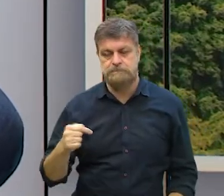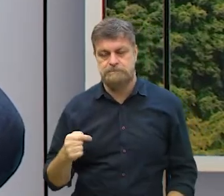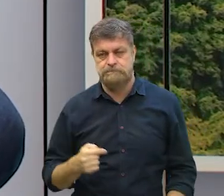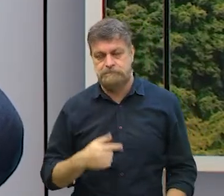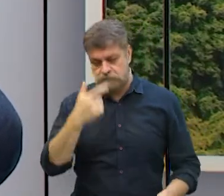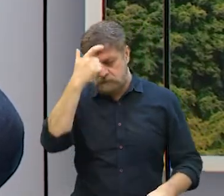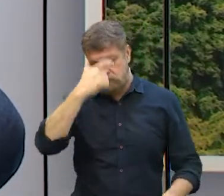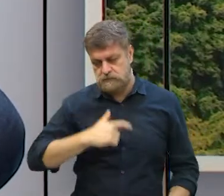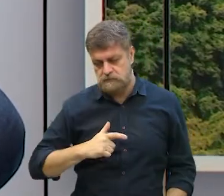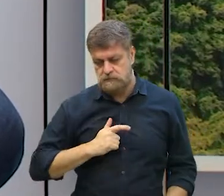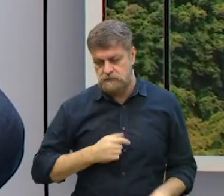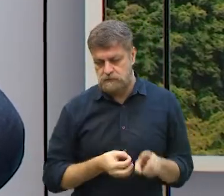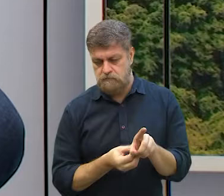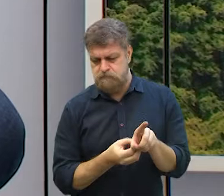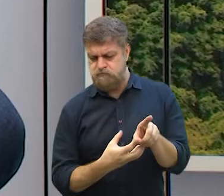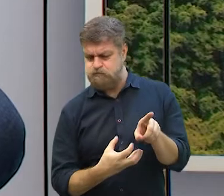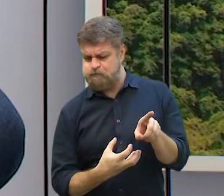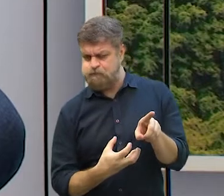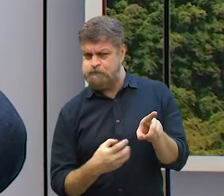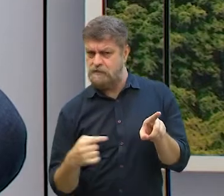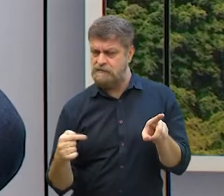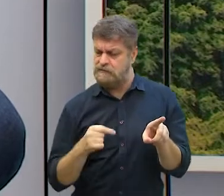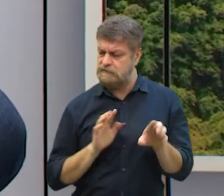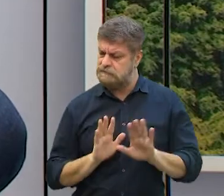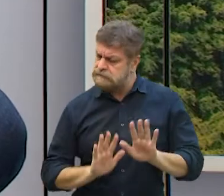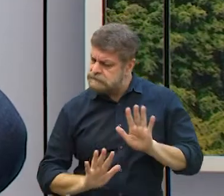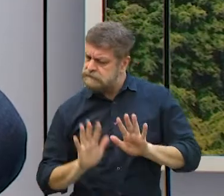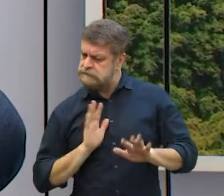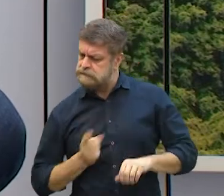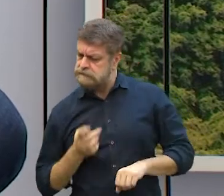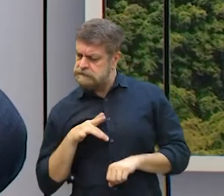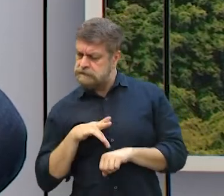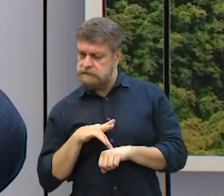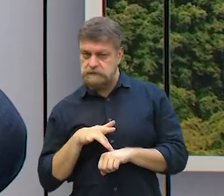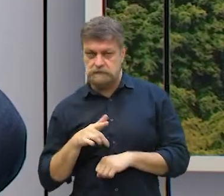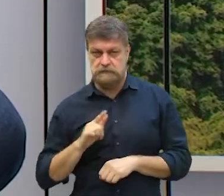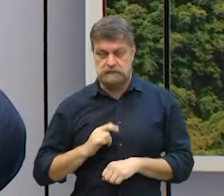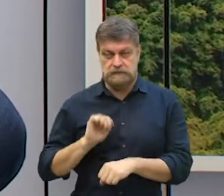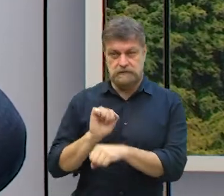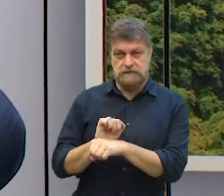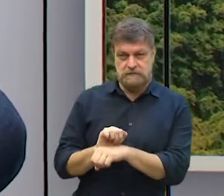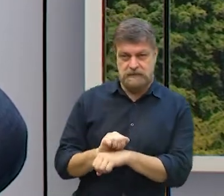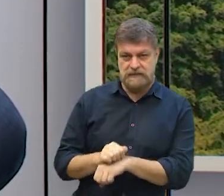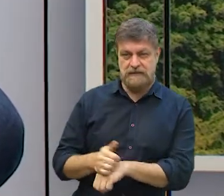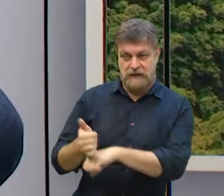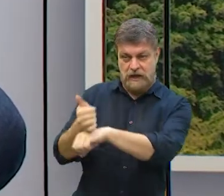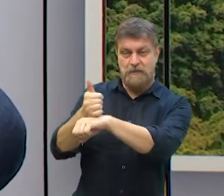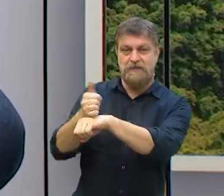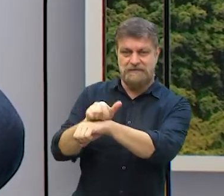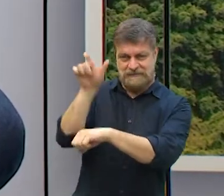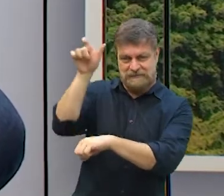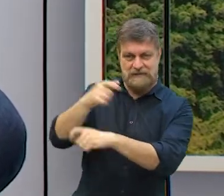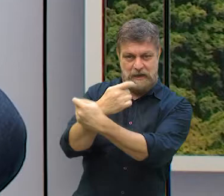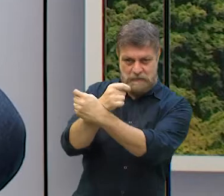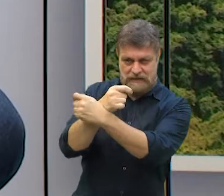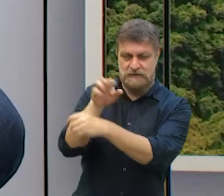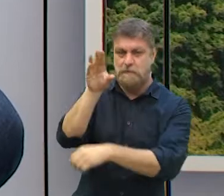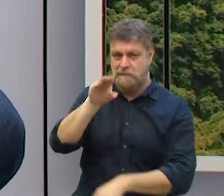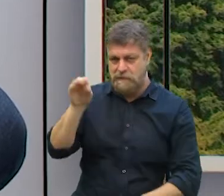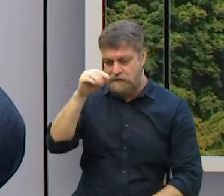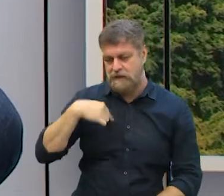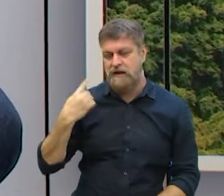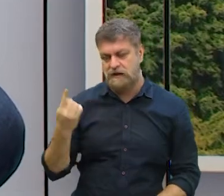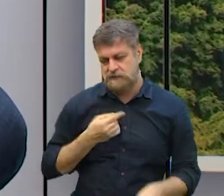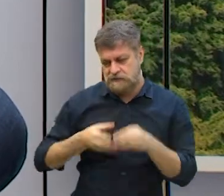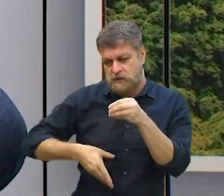alguns sinais de que a pessoa está ali com uma hiperplasia da próstata ou está com um tumor na próstata, enfim. A gente deixa essa parte técnica para